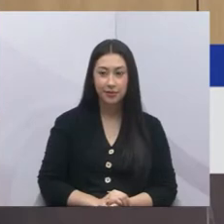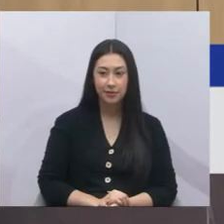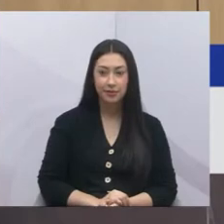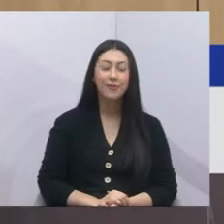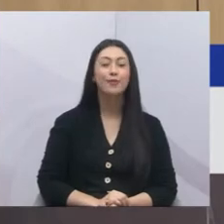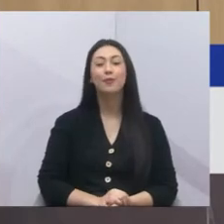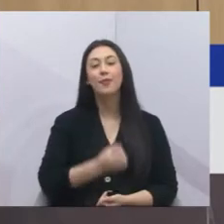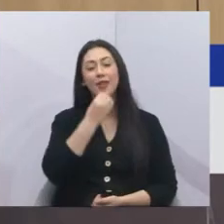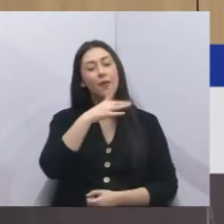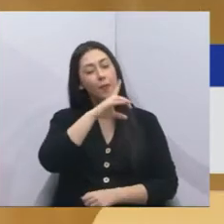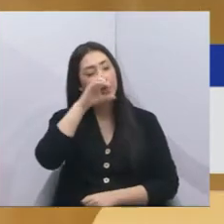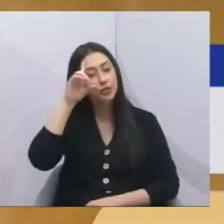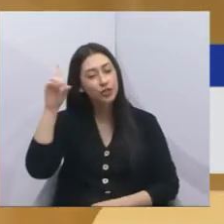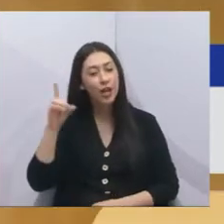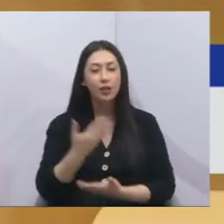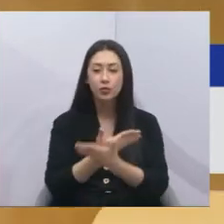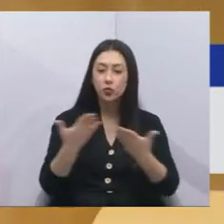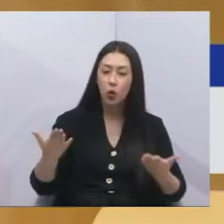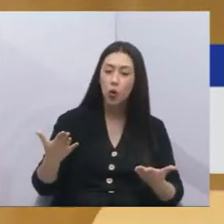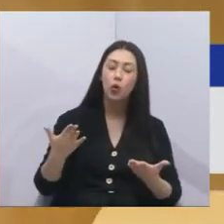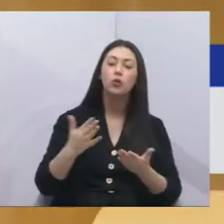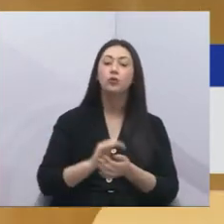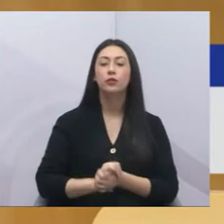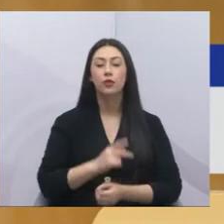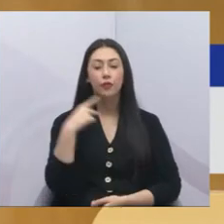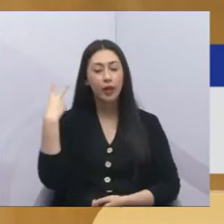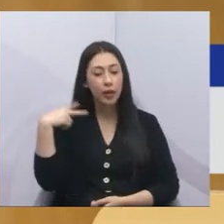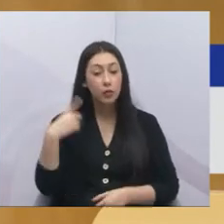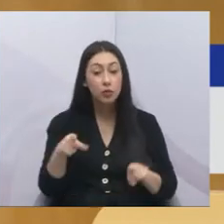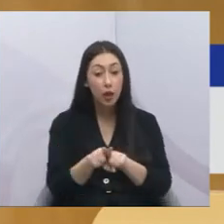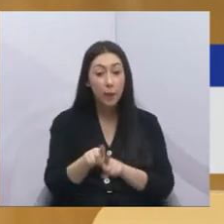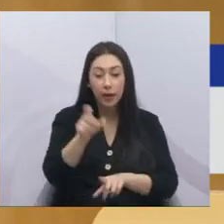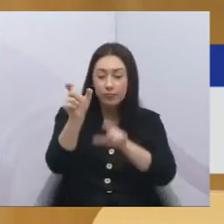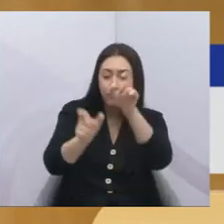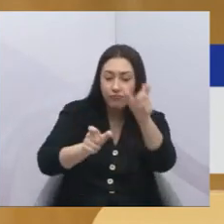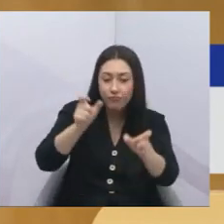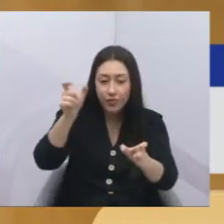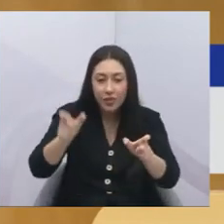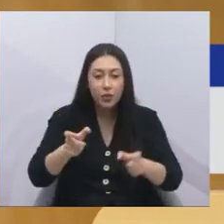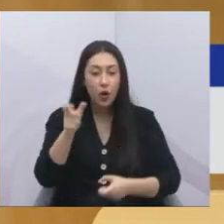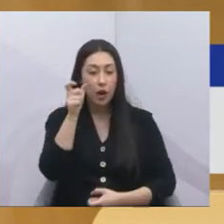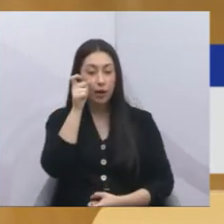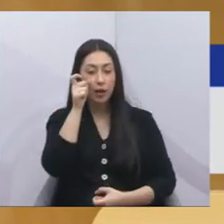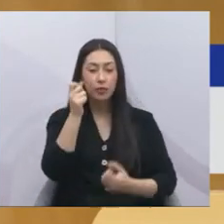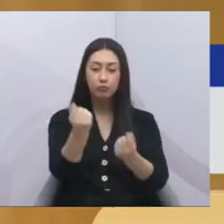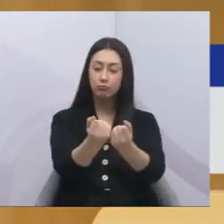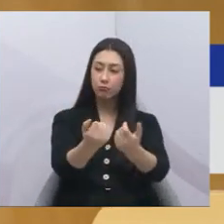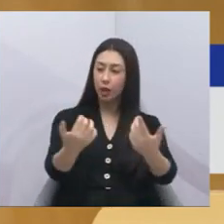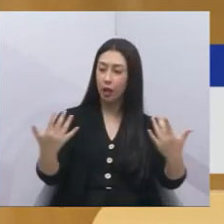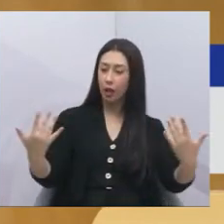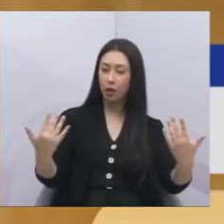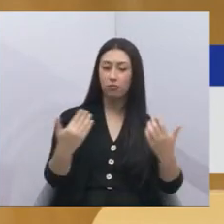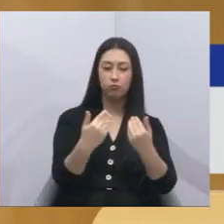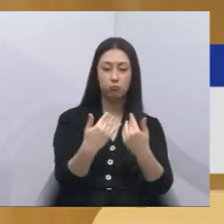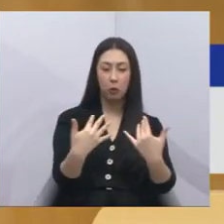Bom dia a todos, presidente Paulinho, nobres colegas vereadores, os munícipes que nos acompanham aqui na galeria, nos